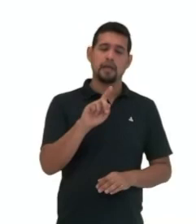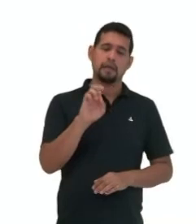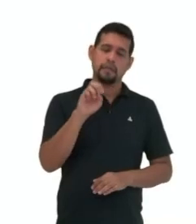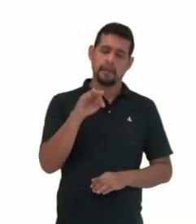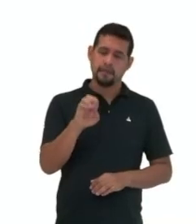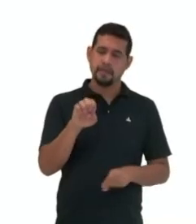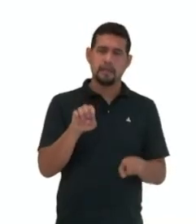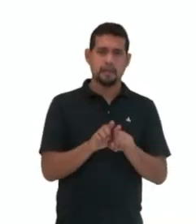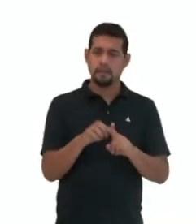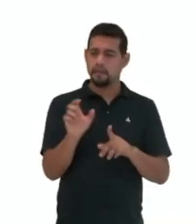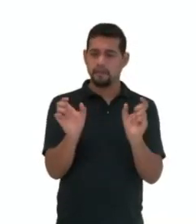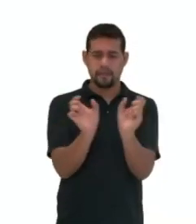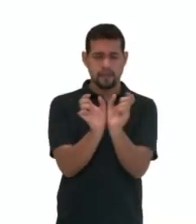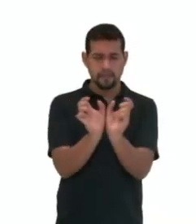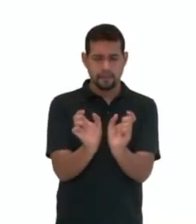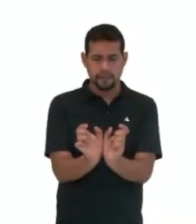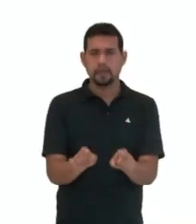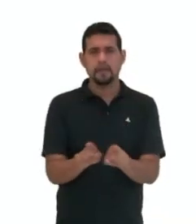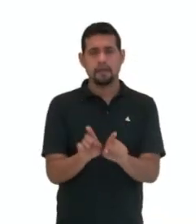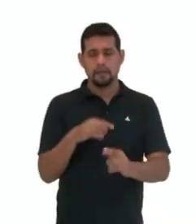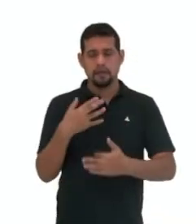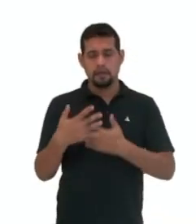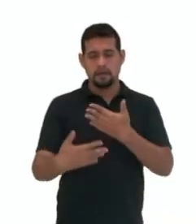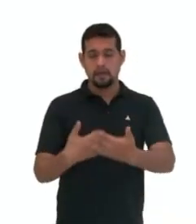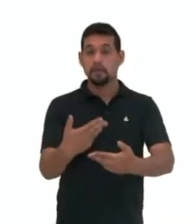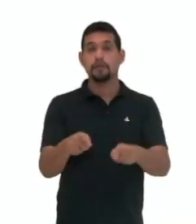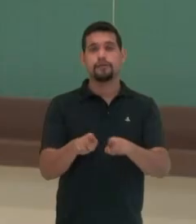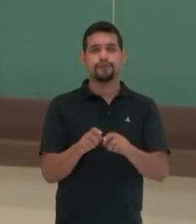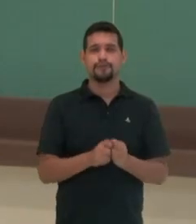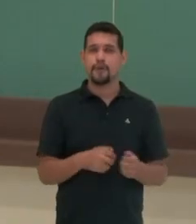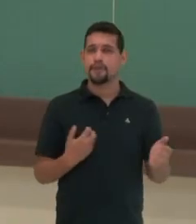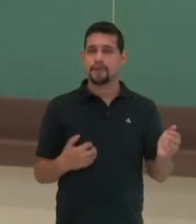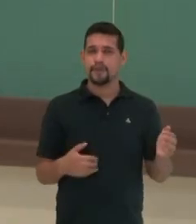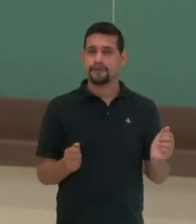suas rimas, improvisando, né, acompanhado das suas violas.